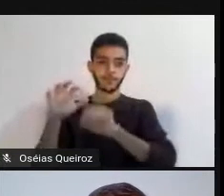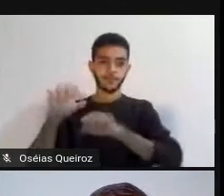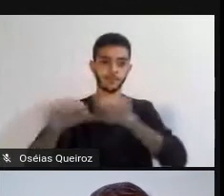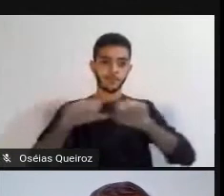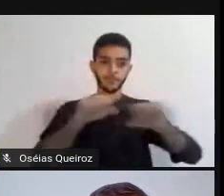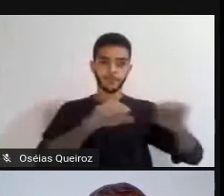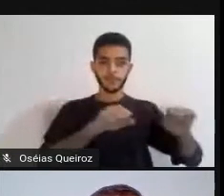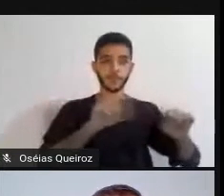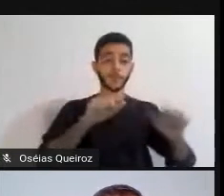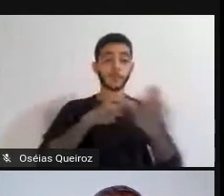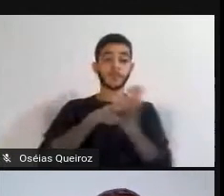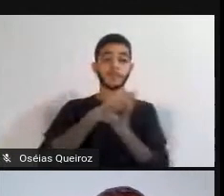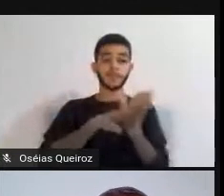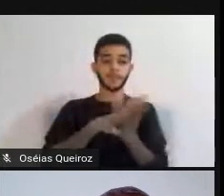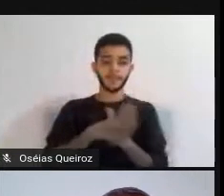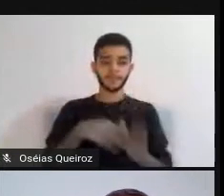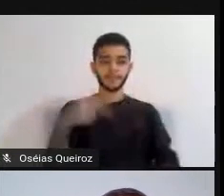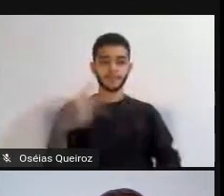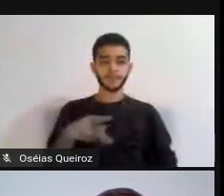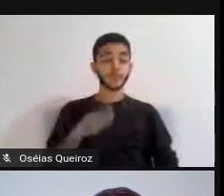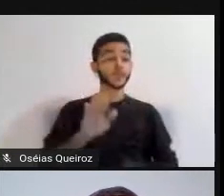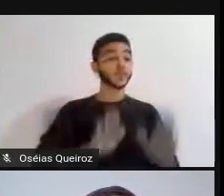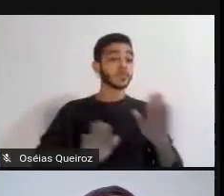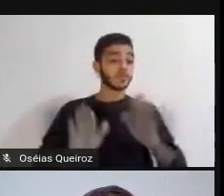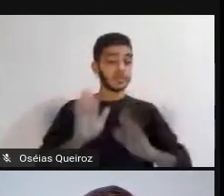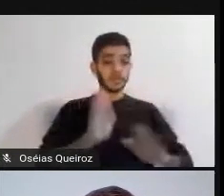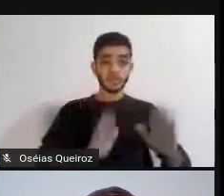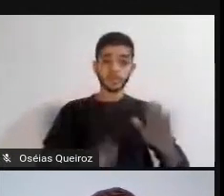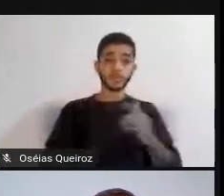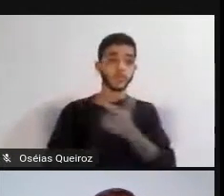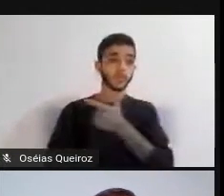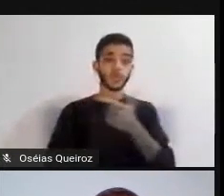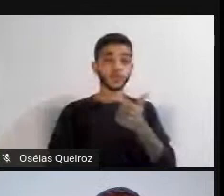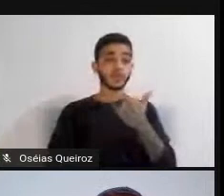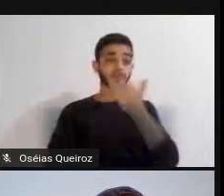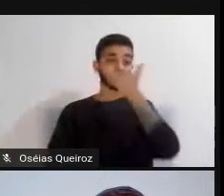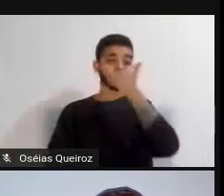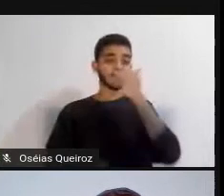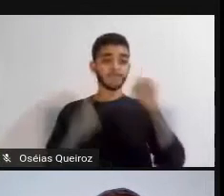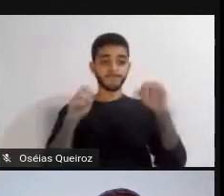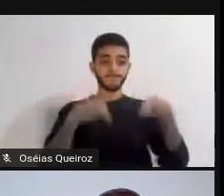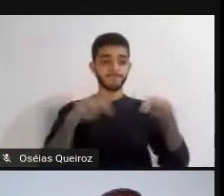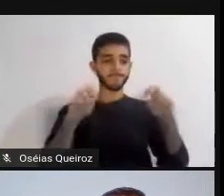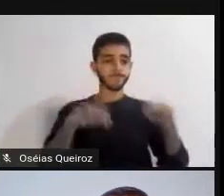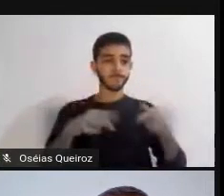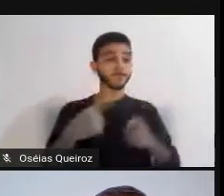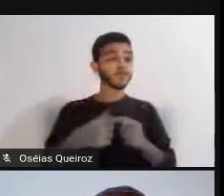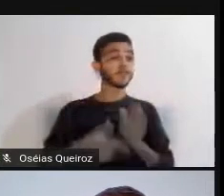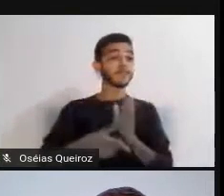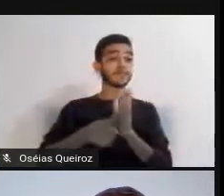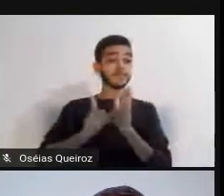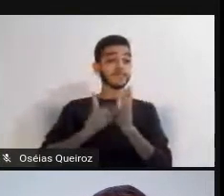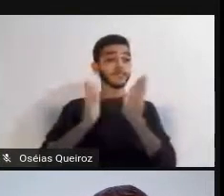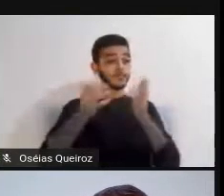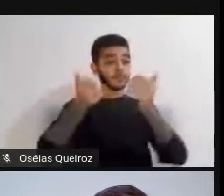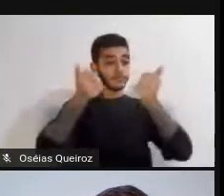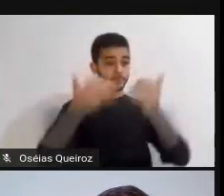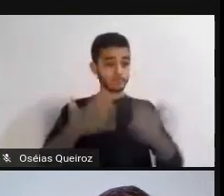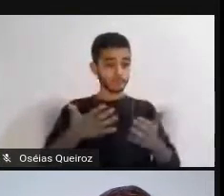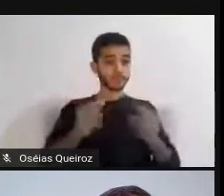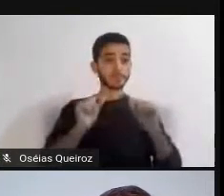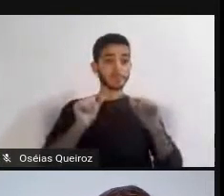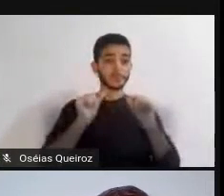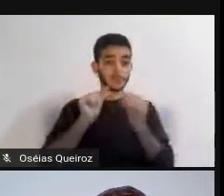de metodologias, tomando cuidado para que não houvesse contaminação, porque, como já falei anteriormente, o microplástico está presente no